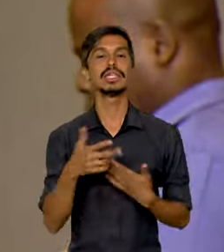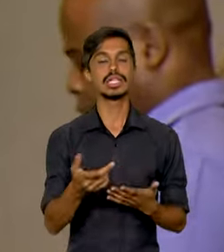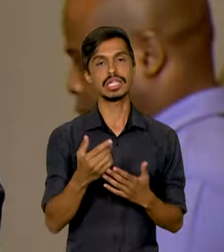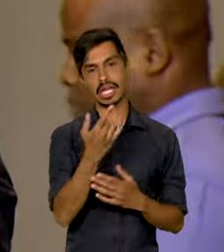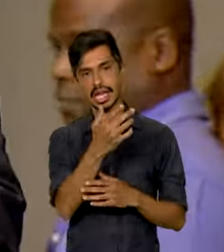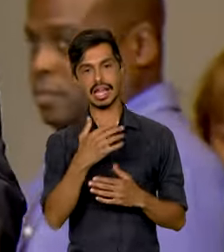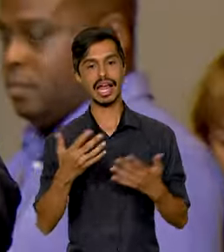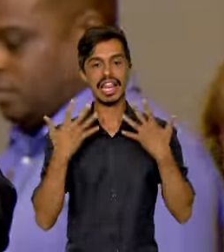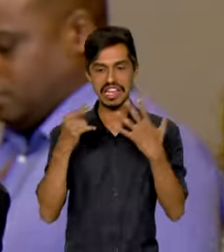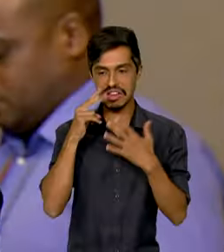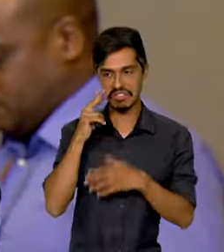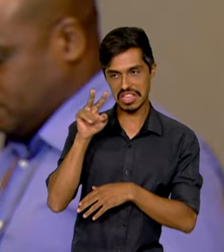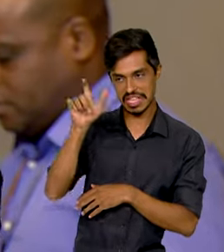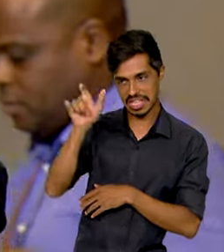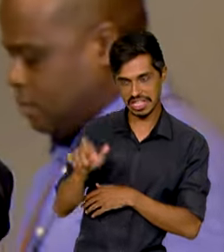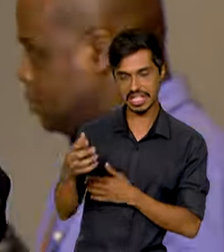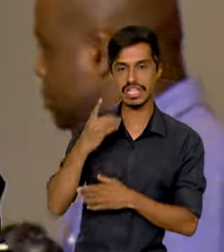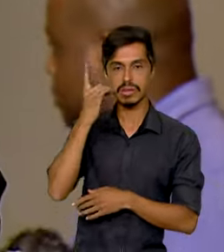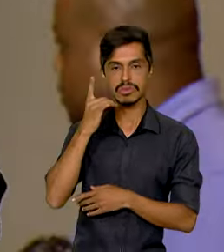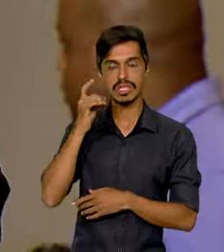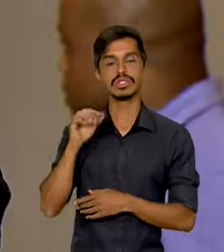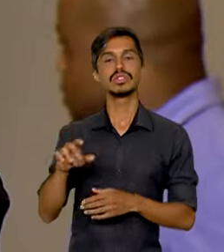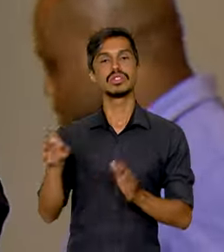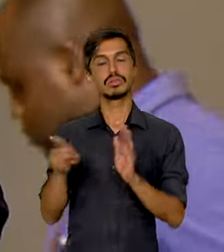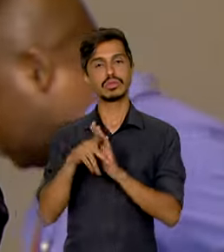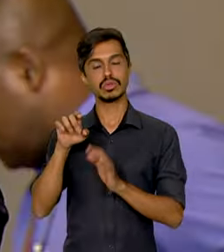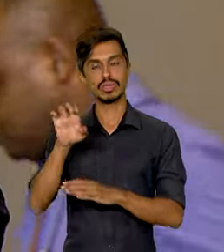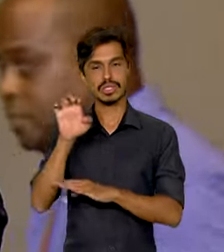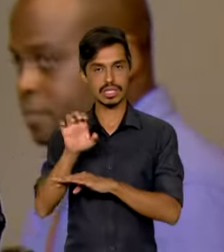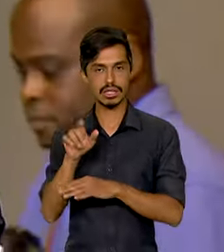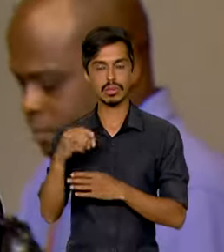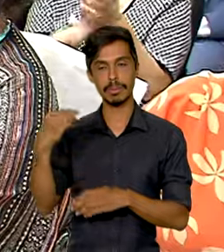como deputado estadual do Maranhão.